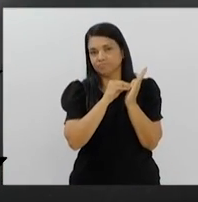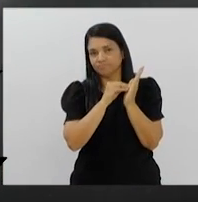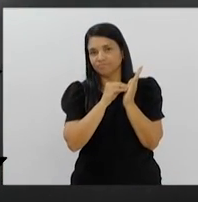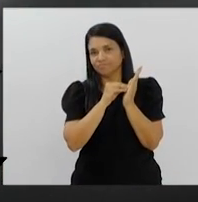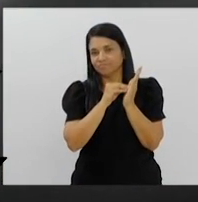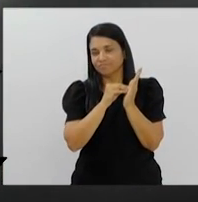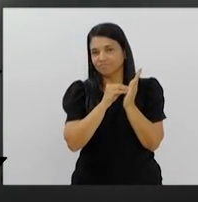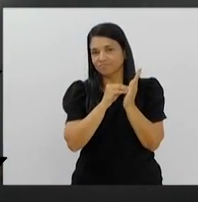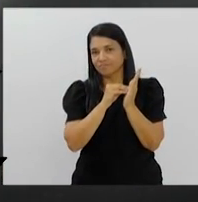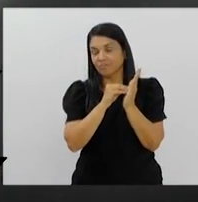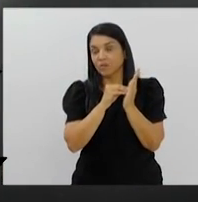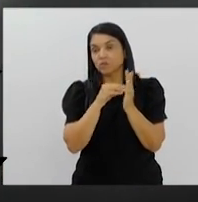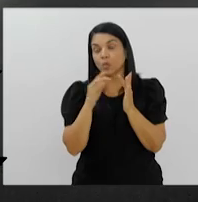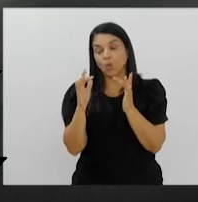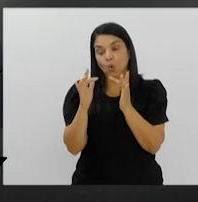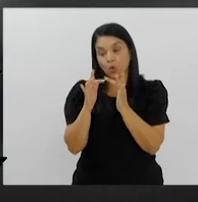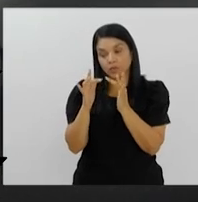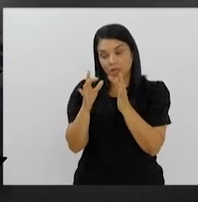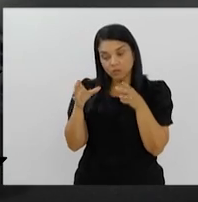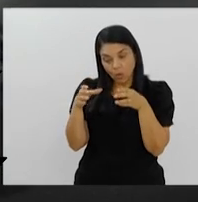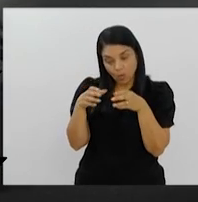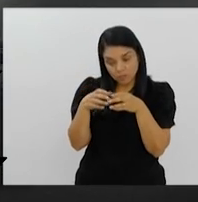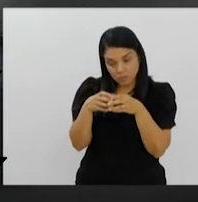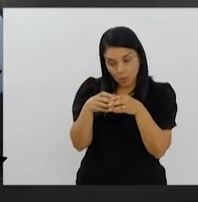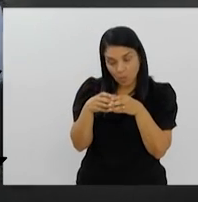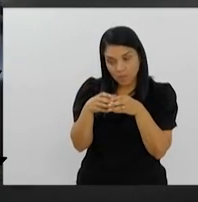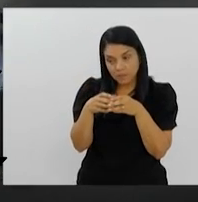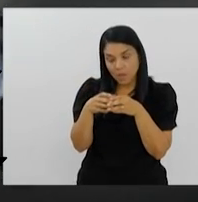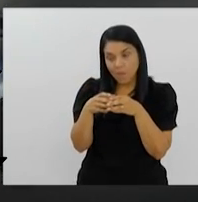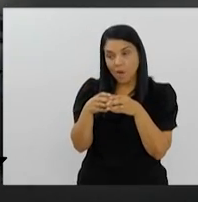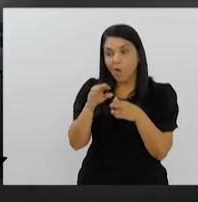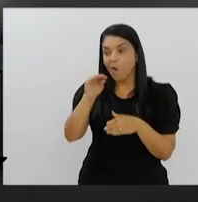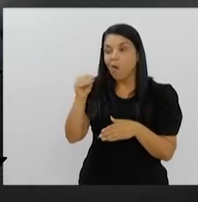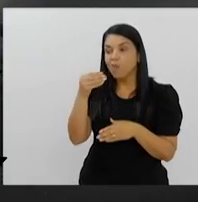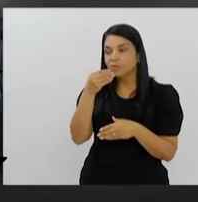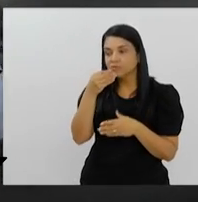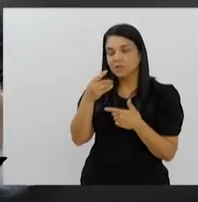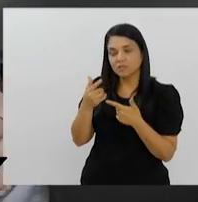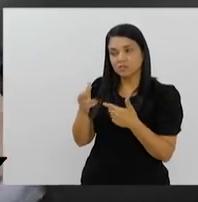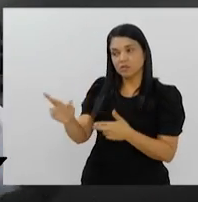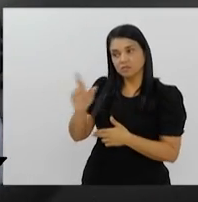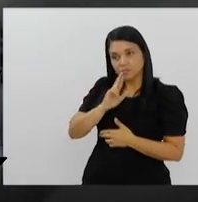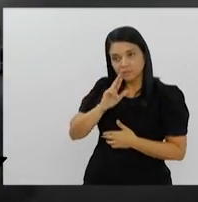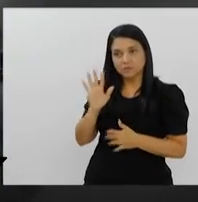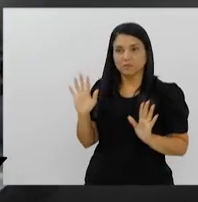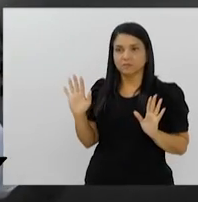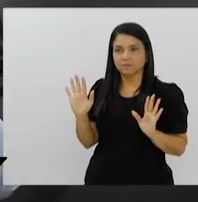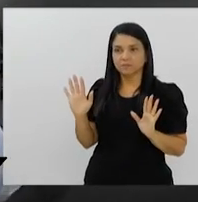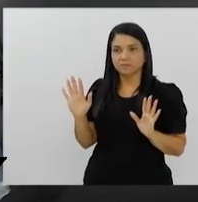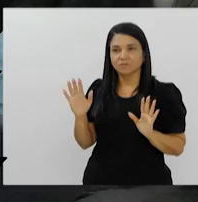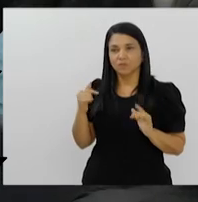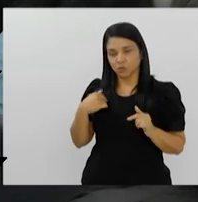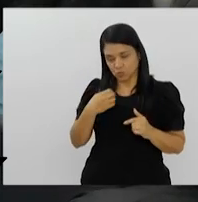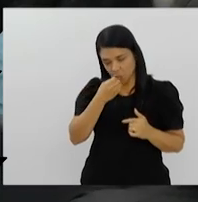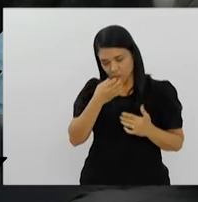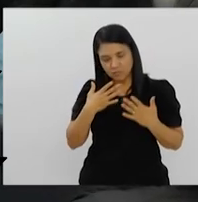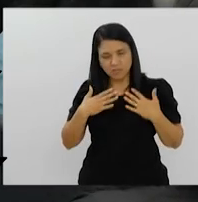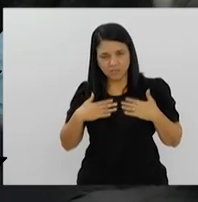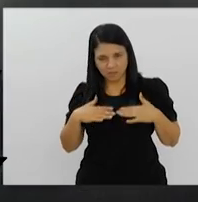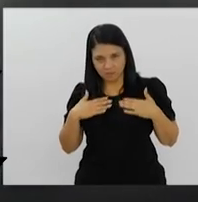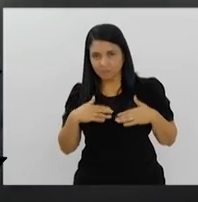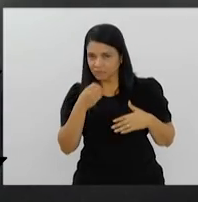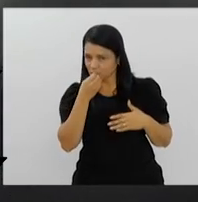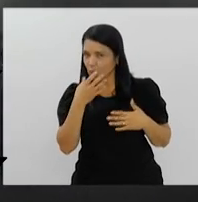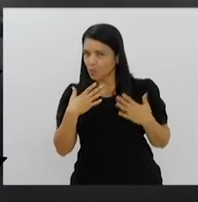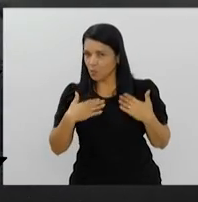dando o contato da comissão para dar uma chance para responder amorinho é isso que eu t tô dizendo que eu sou sou mais bonzinho mas